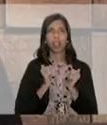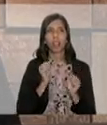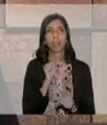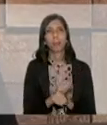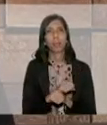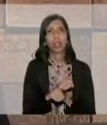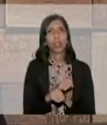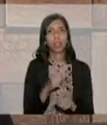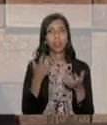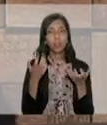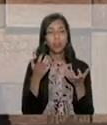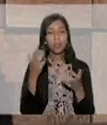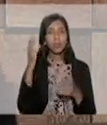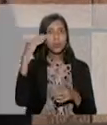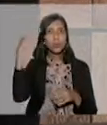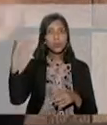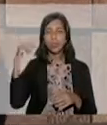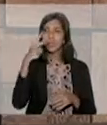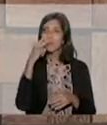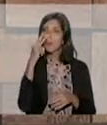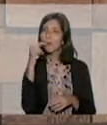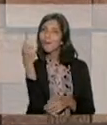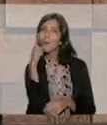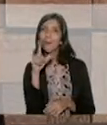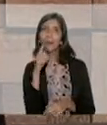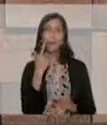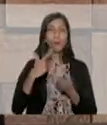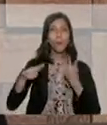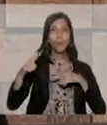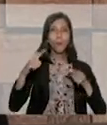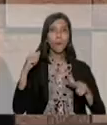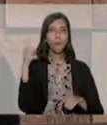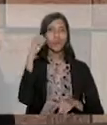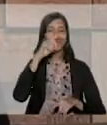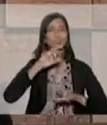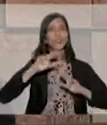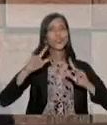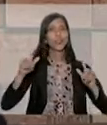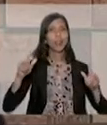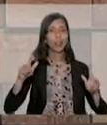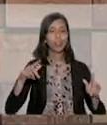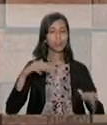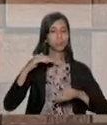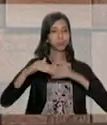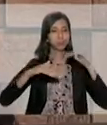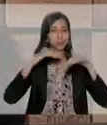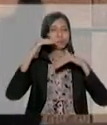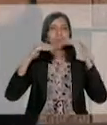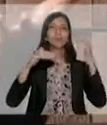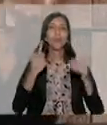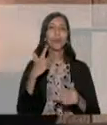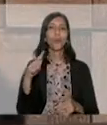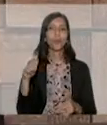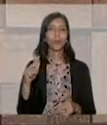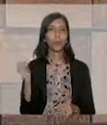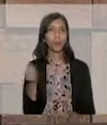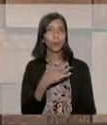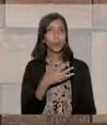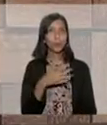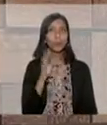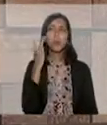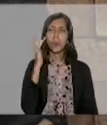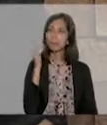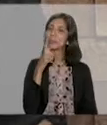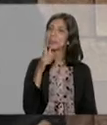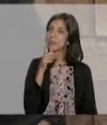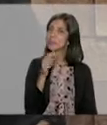sucesso. Eu quero que o sucesso seja um trampolim para outros desafios, para me lançar em outras eu